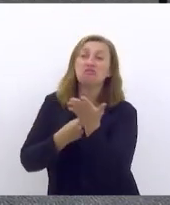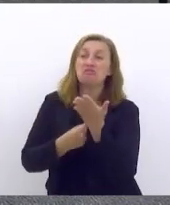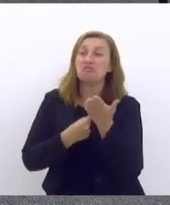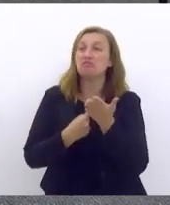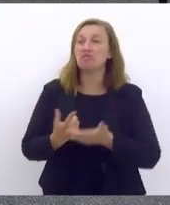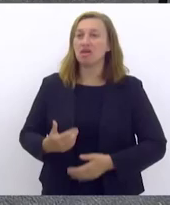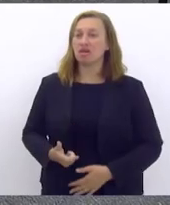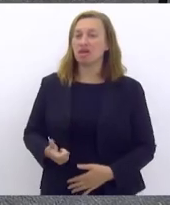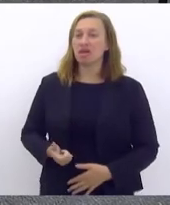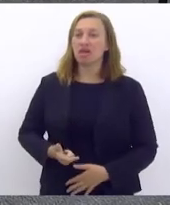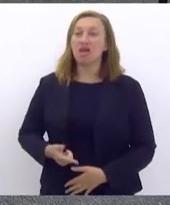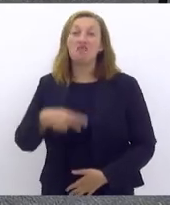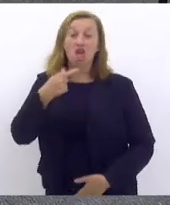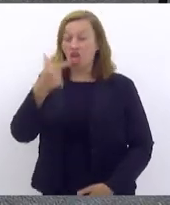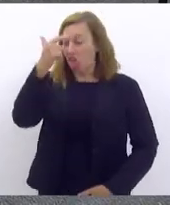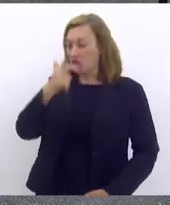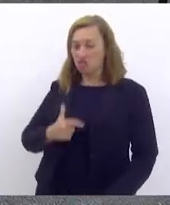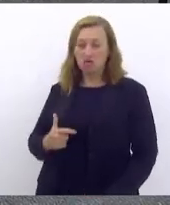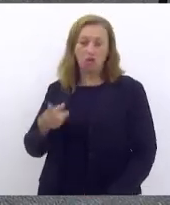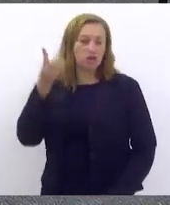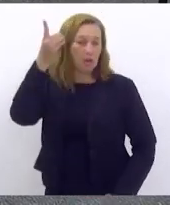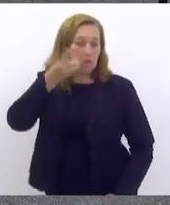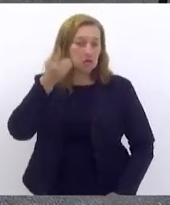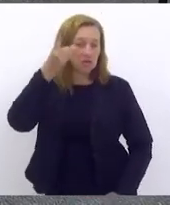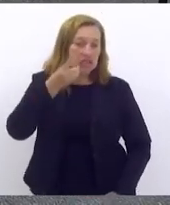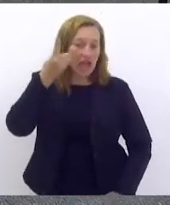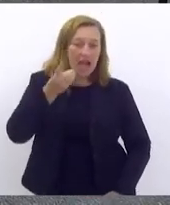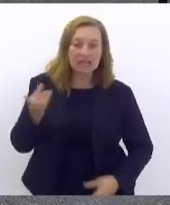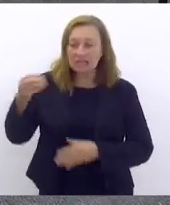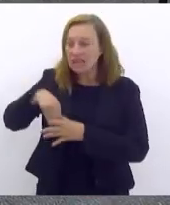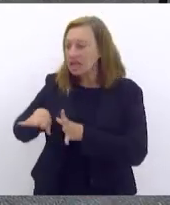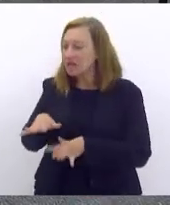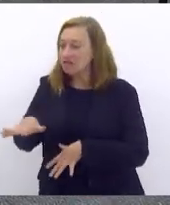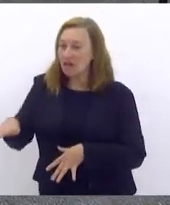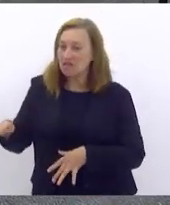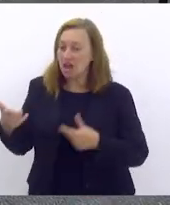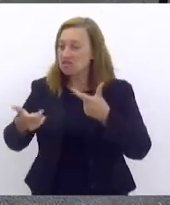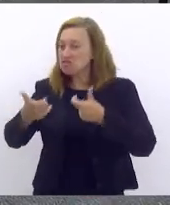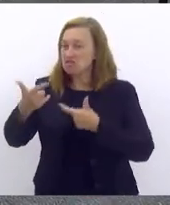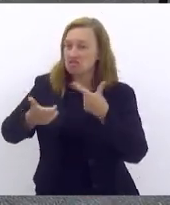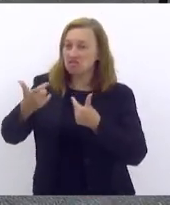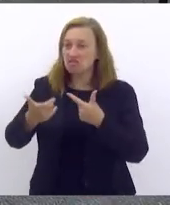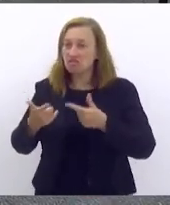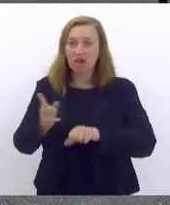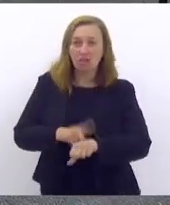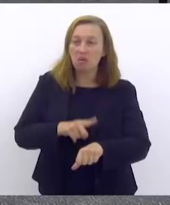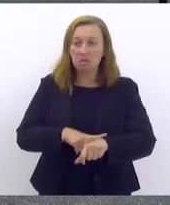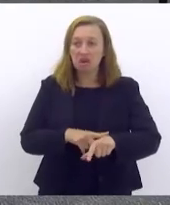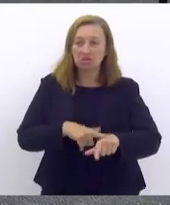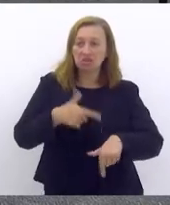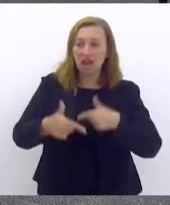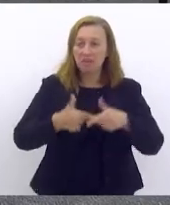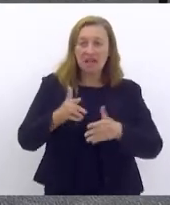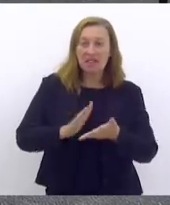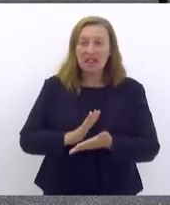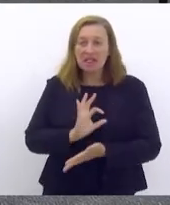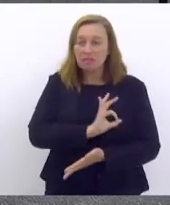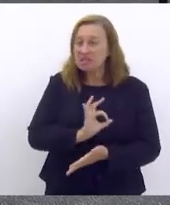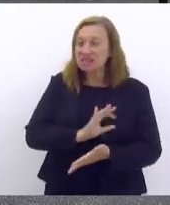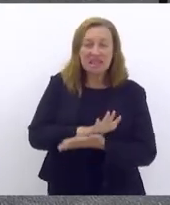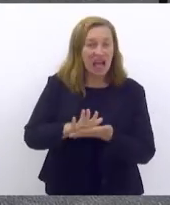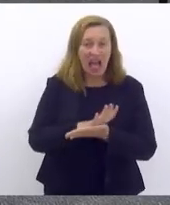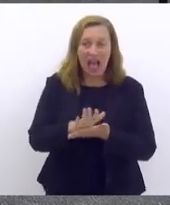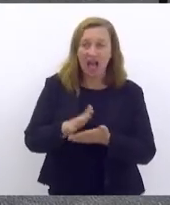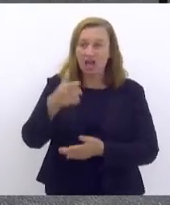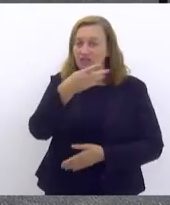Deu carteirada. Deu carteirada, que a deputada estava ocupada no tiroteio, que não era hora de operação. Não tem que ter hora de operação, não. Tem que ser, operação tem que ser 24 horas